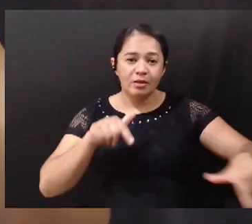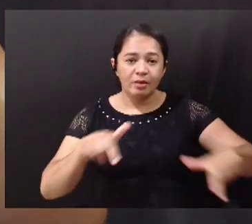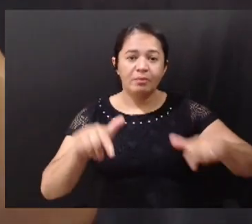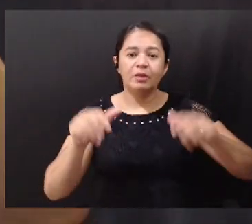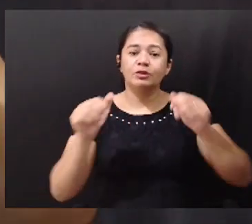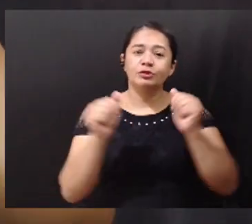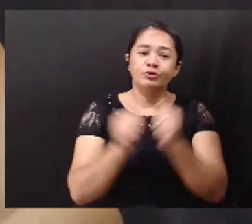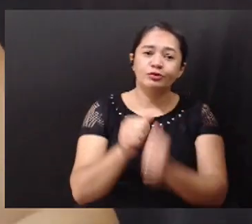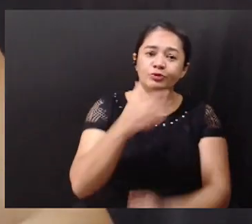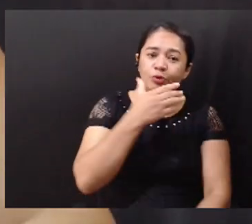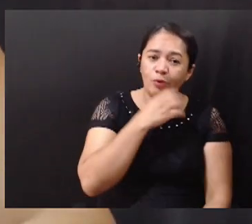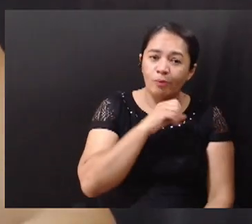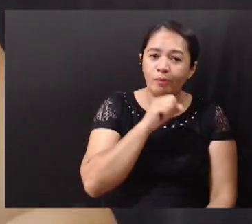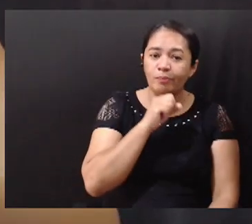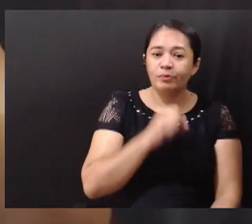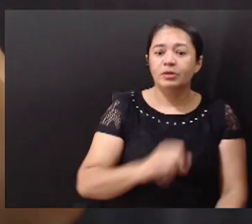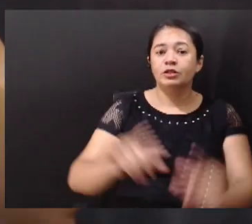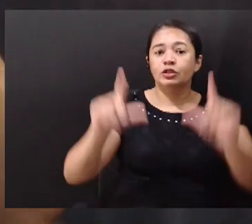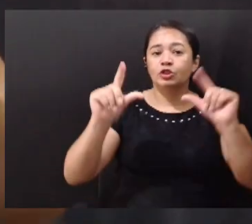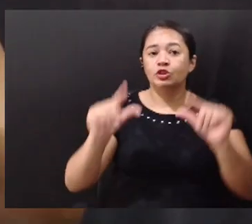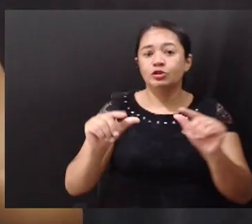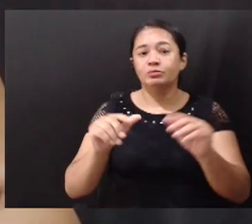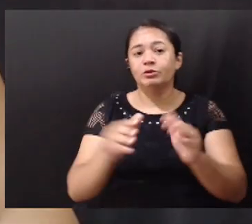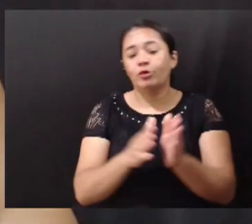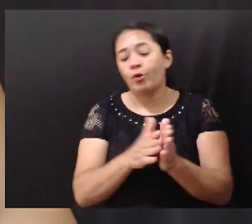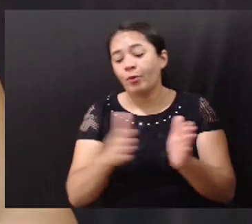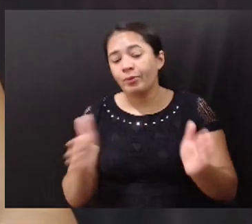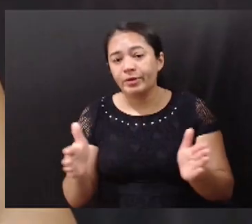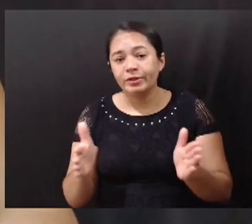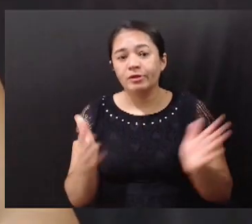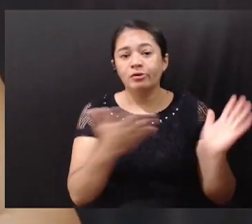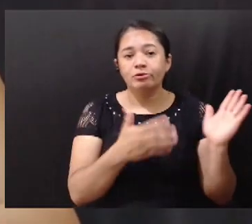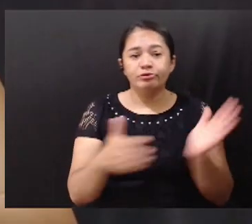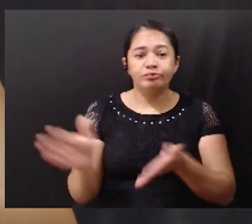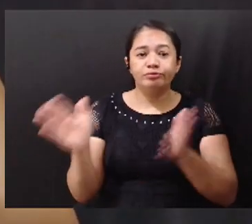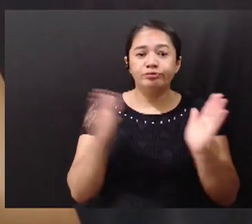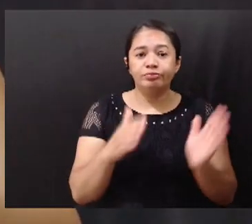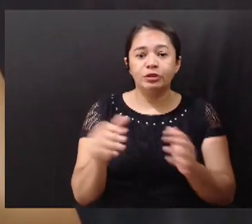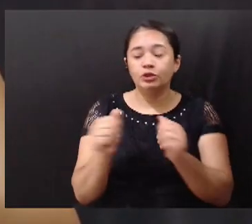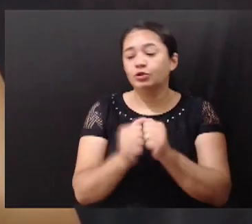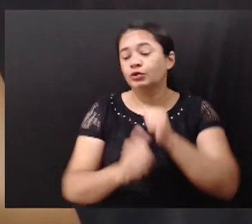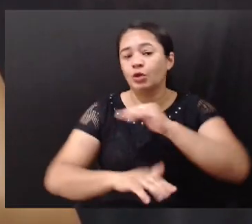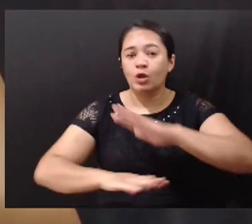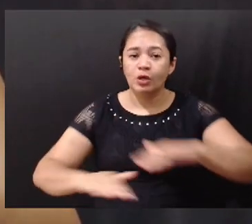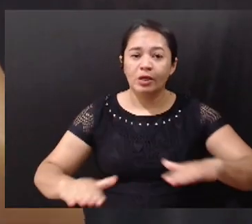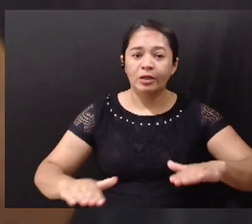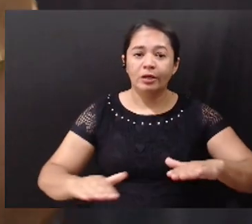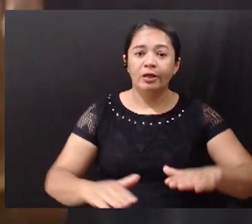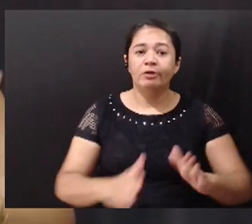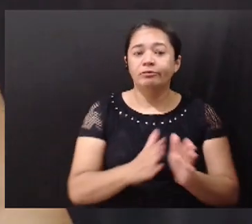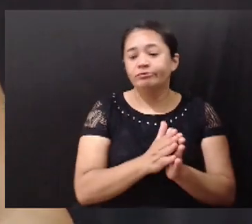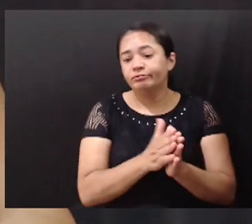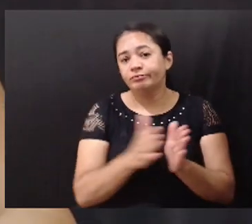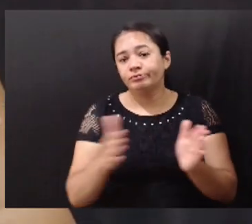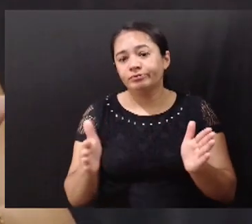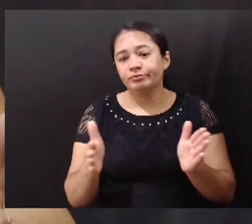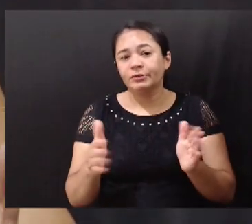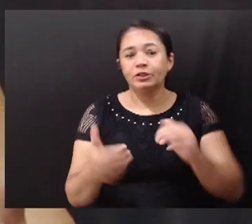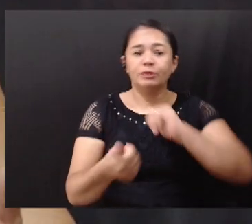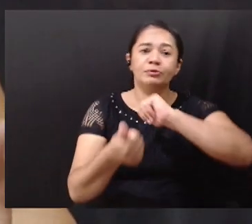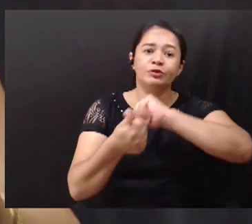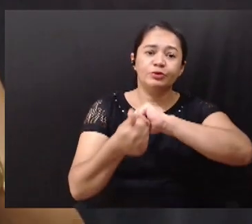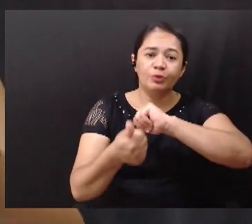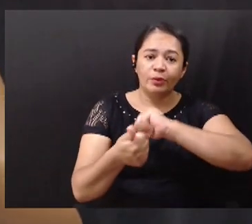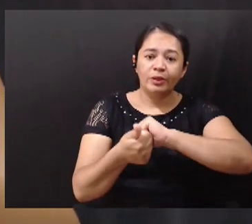então diminui o tempo de produção com essa criança, né? O tempo de qualidade com